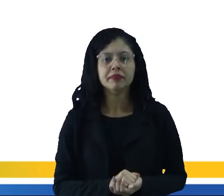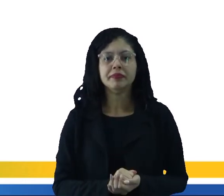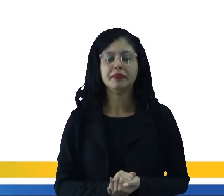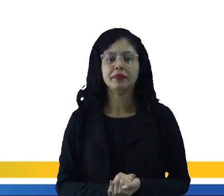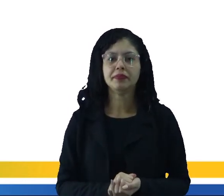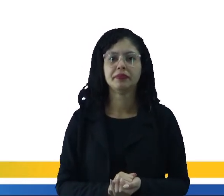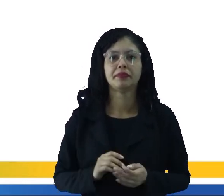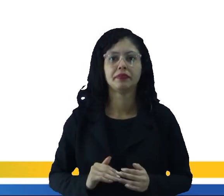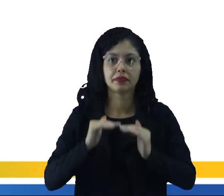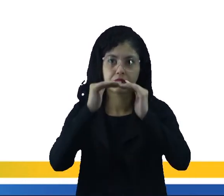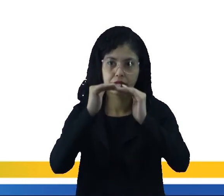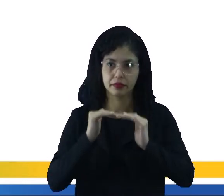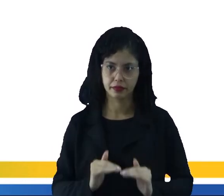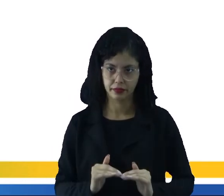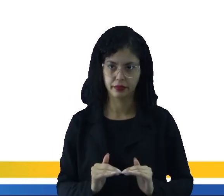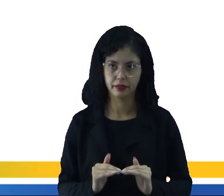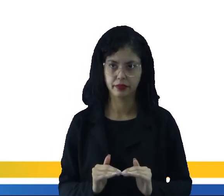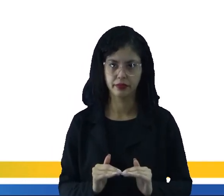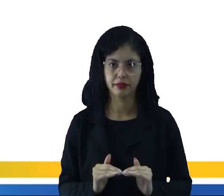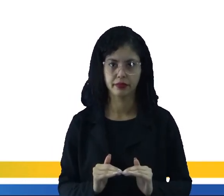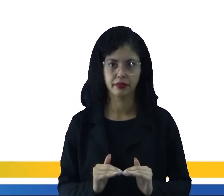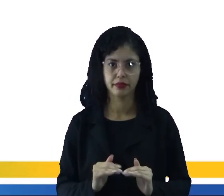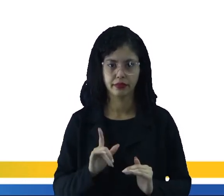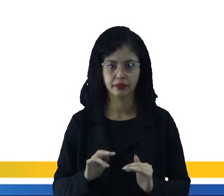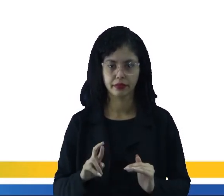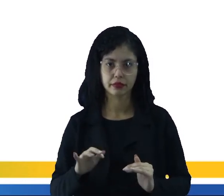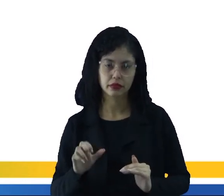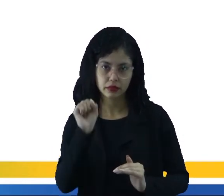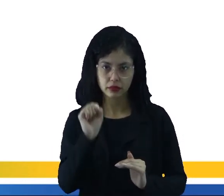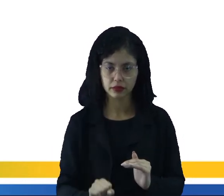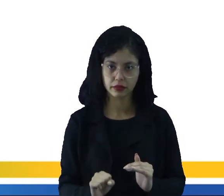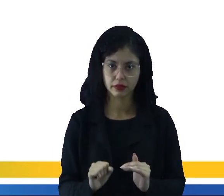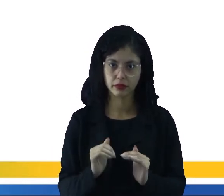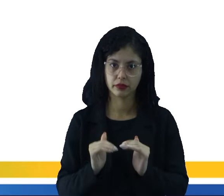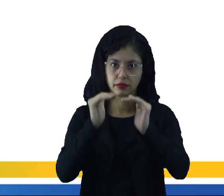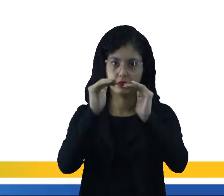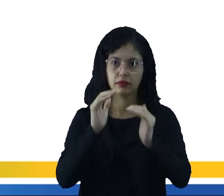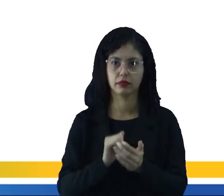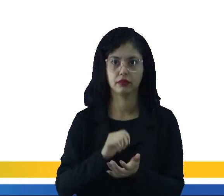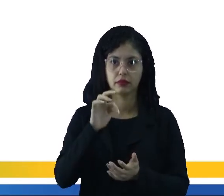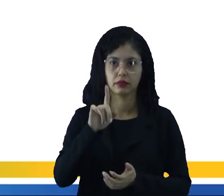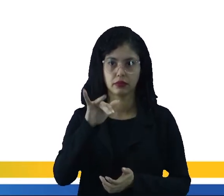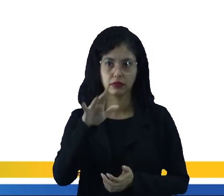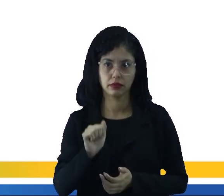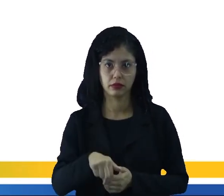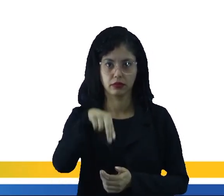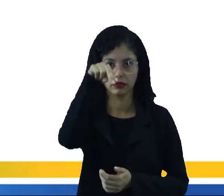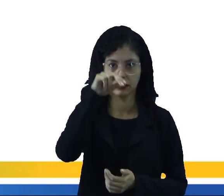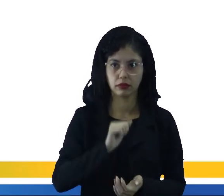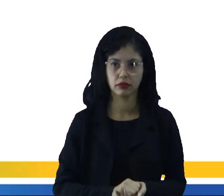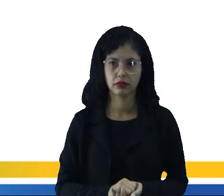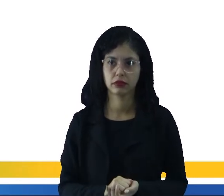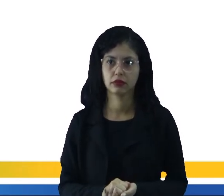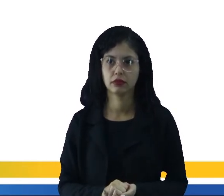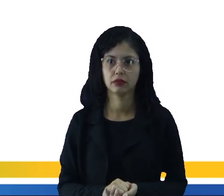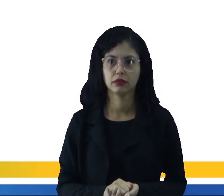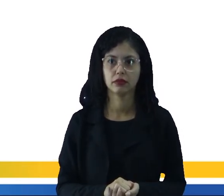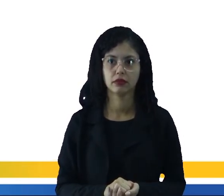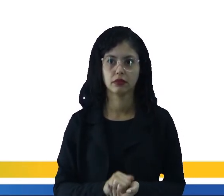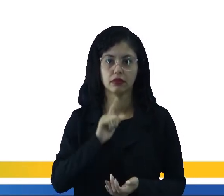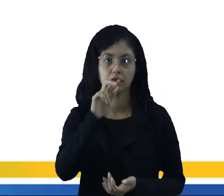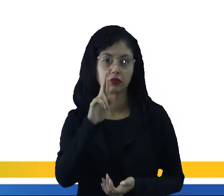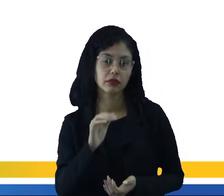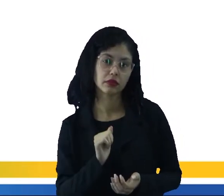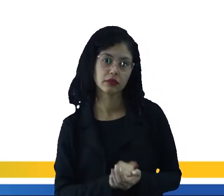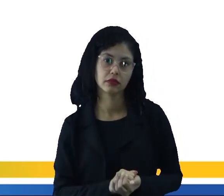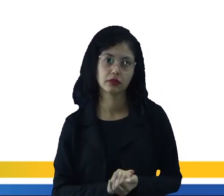latitude eu vou chamar tudo para baixo de latitude sul e para cima latitude norte. E na